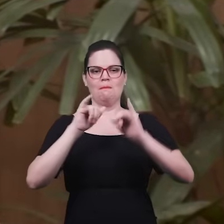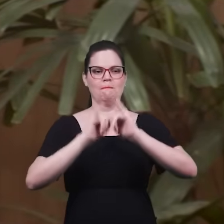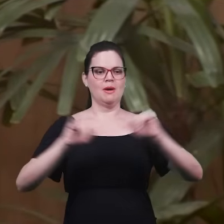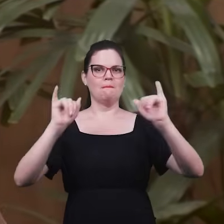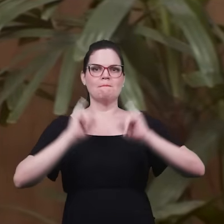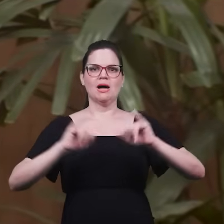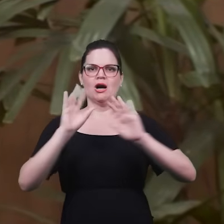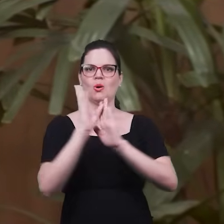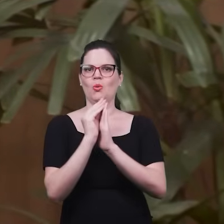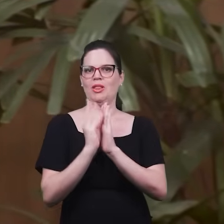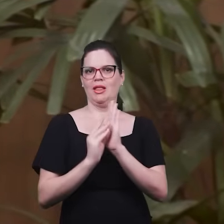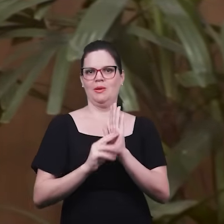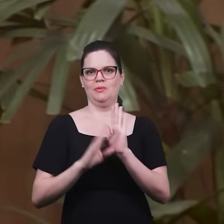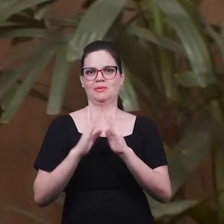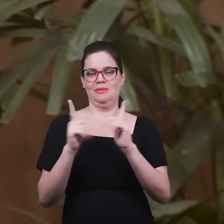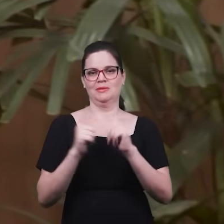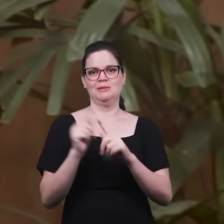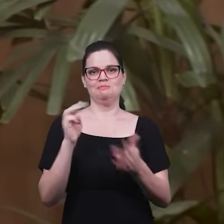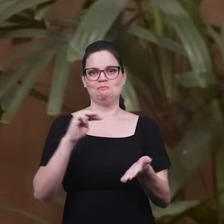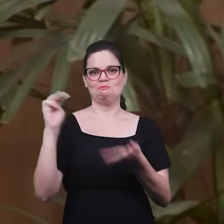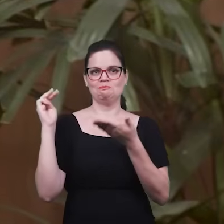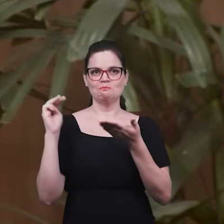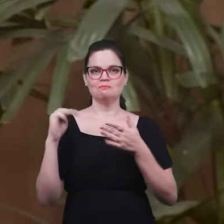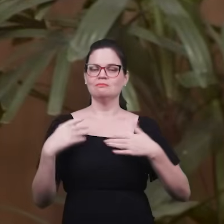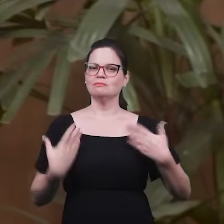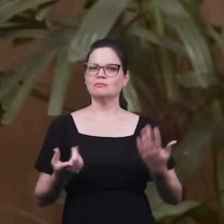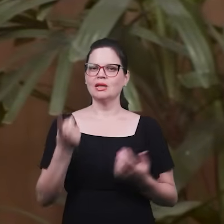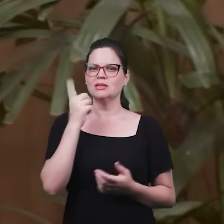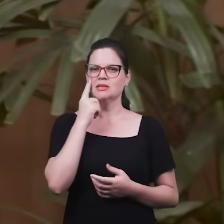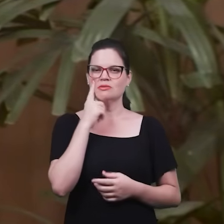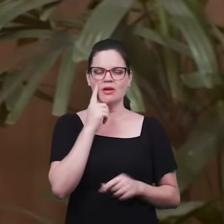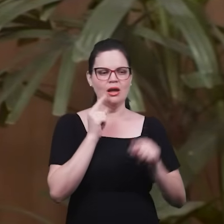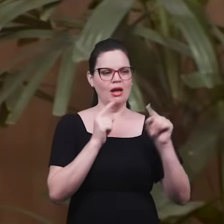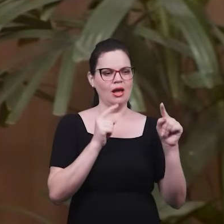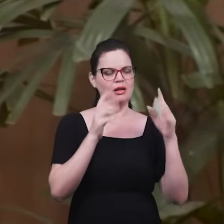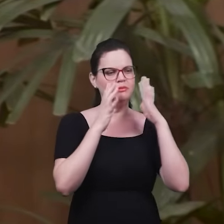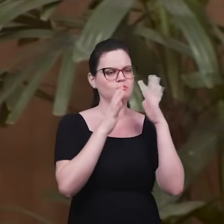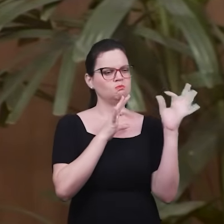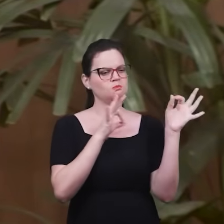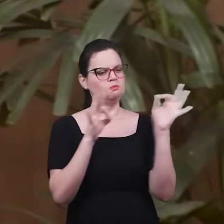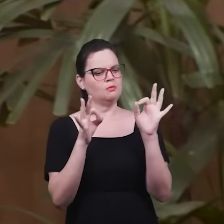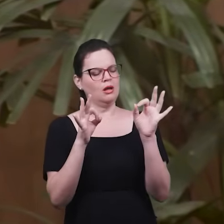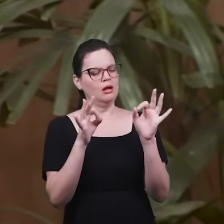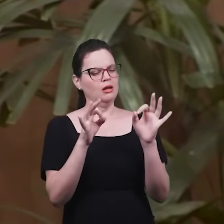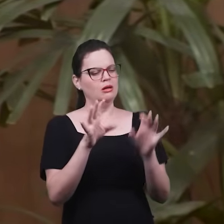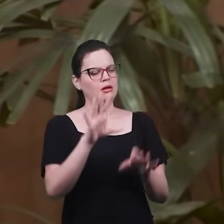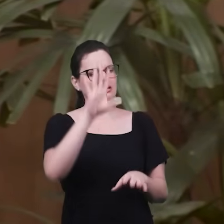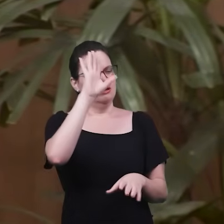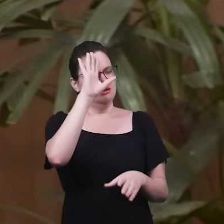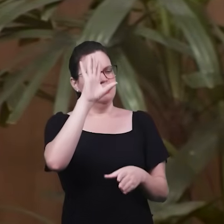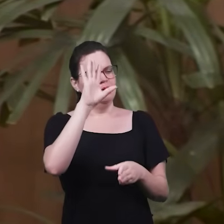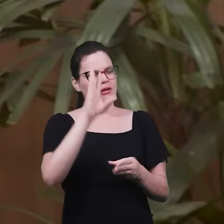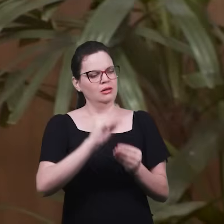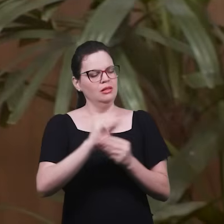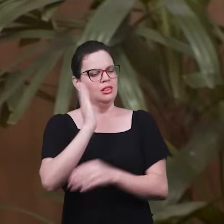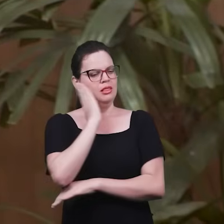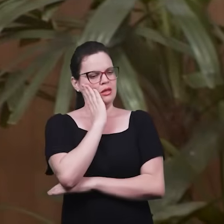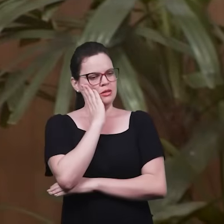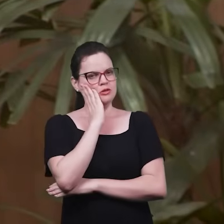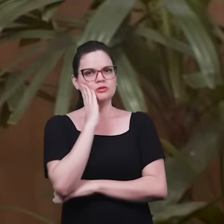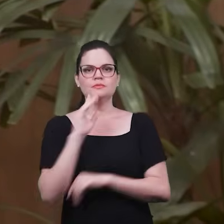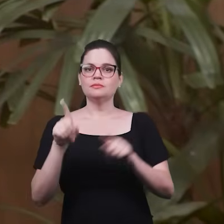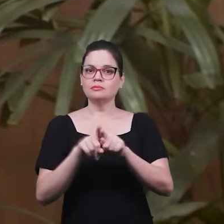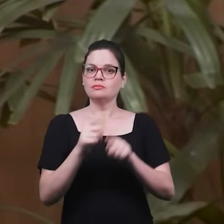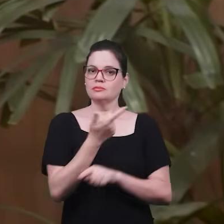dos conteúdos da nossa igreja. Então, uma palavra chegou ao seu coração e ele entendeu. Assim como